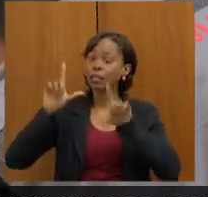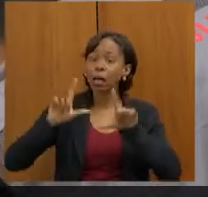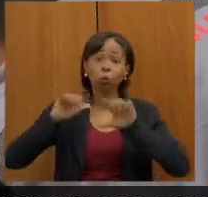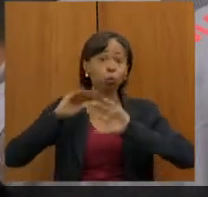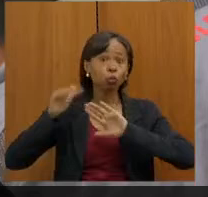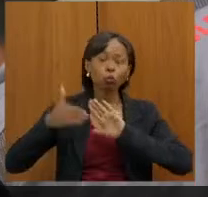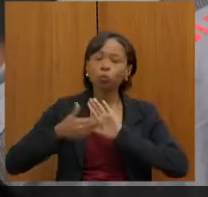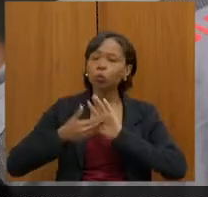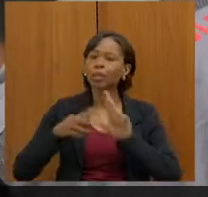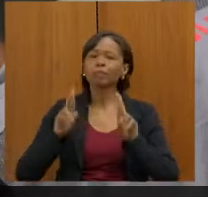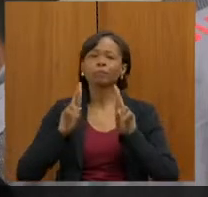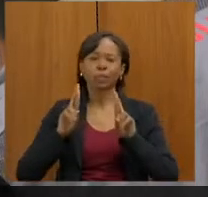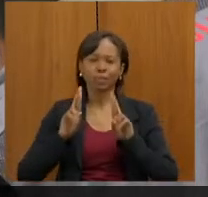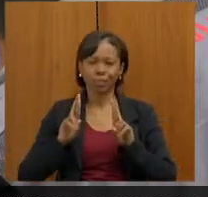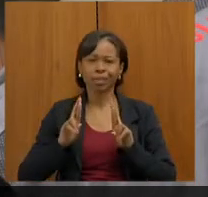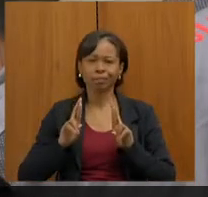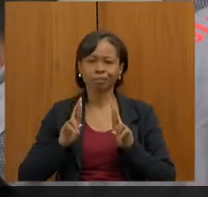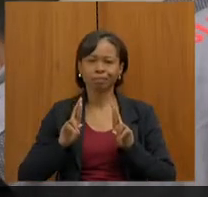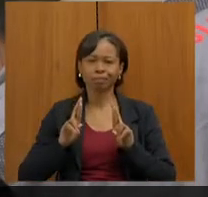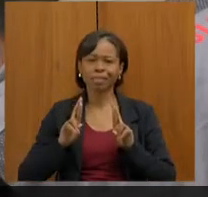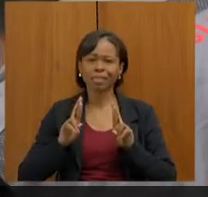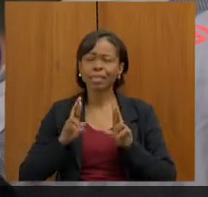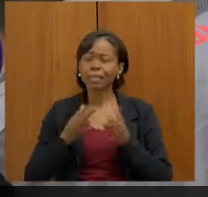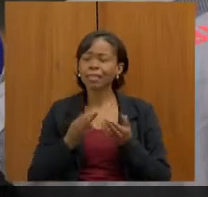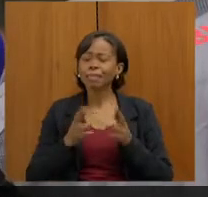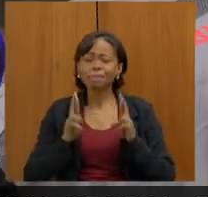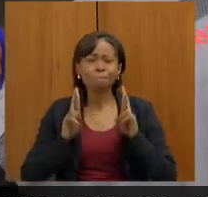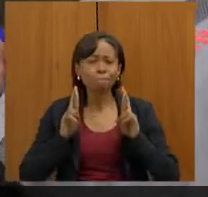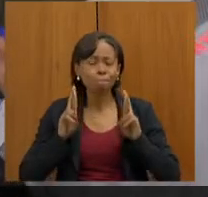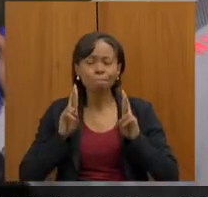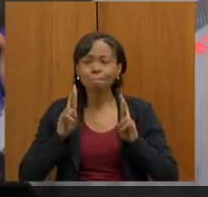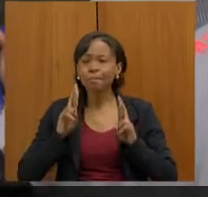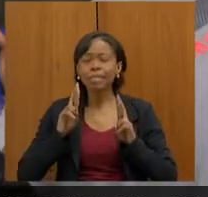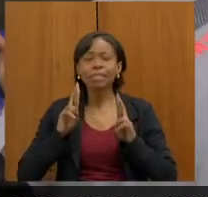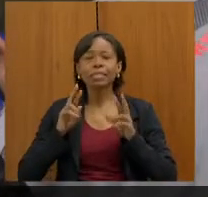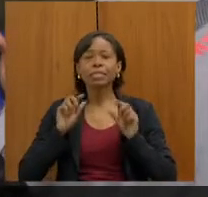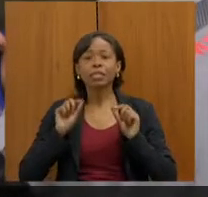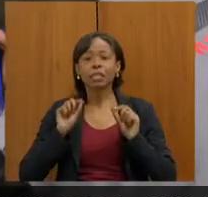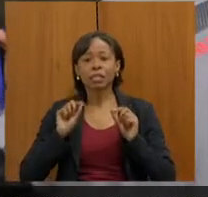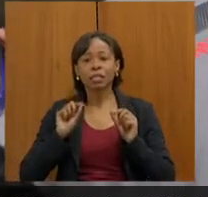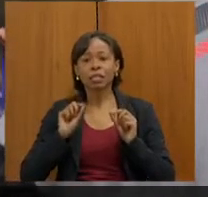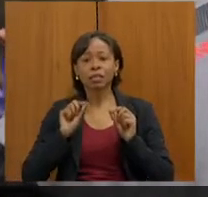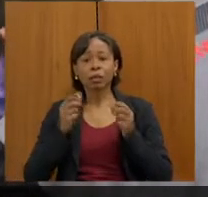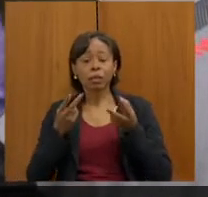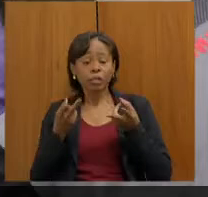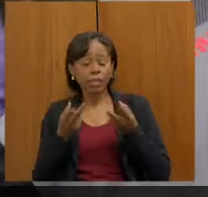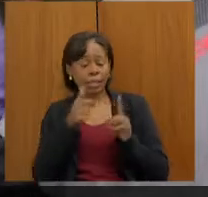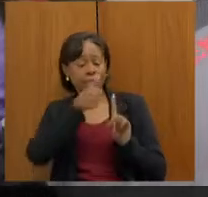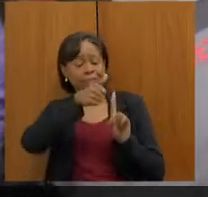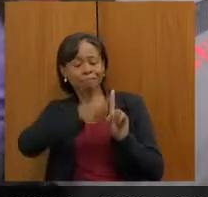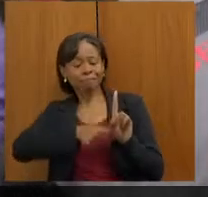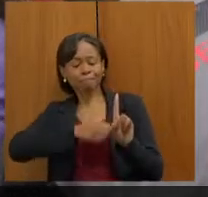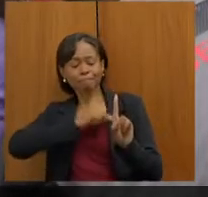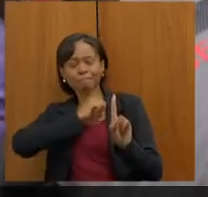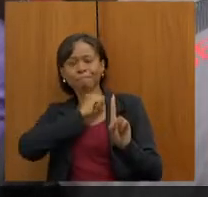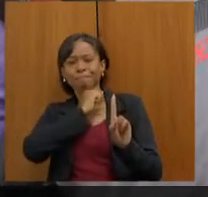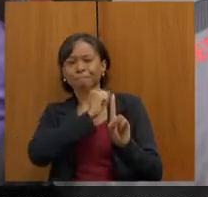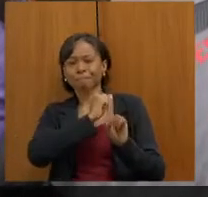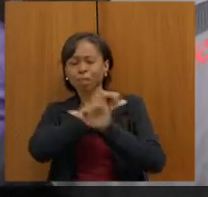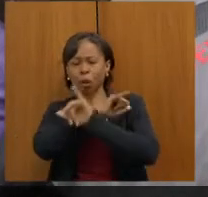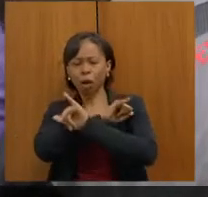e os familiares tem uma responsabilidade muito grande no ocorrência de todos os feminicídios isso